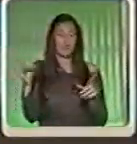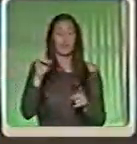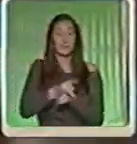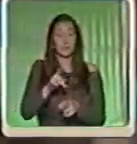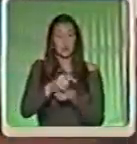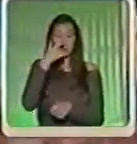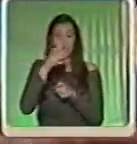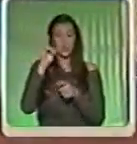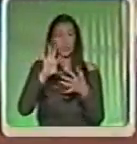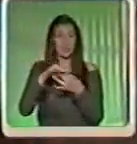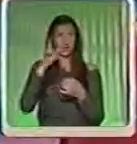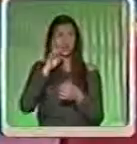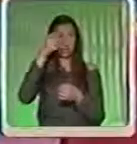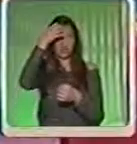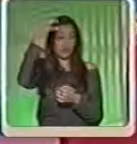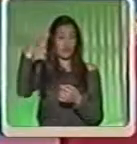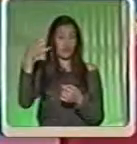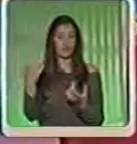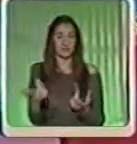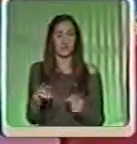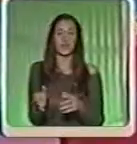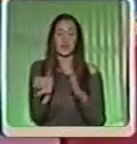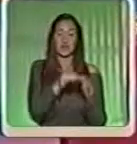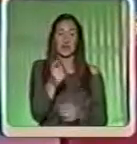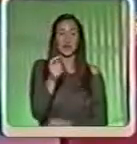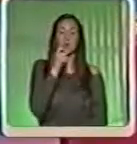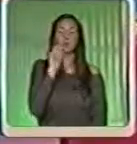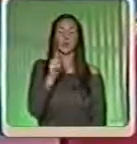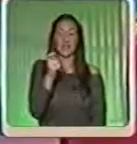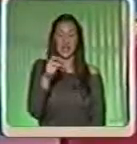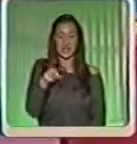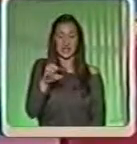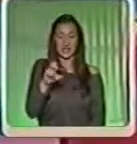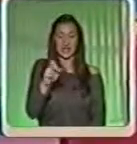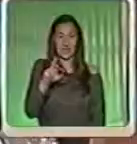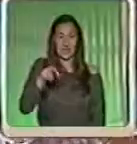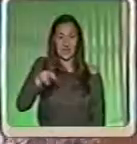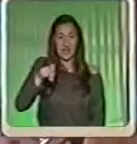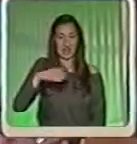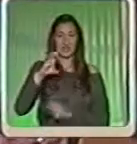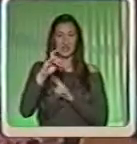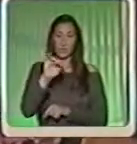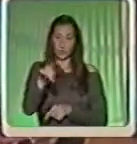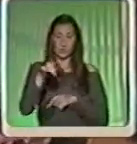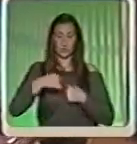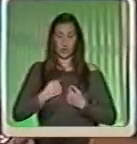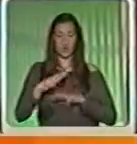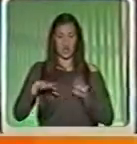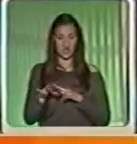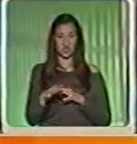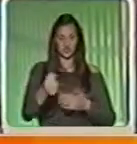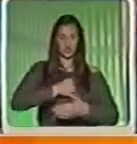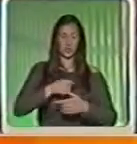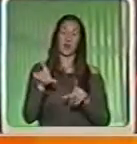da realeza. A encarnação é que tem mão para o doce, não é? Encarnação. E isto tudo é obra sua? Sim.